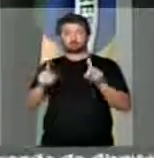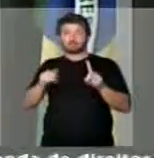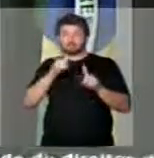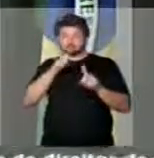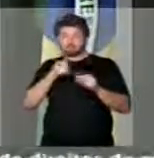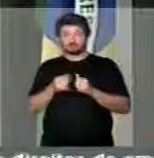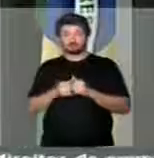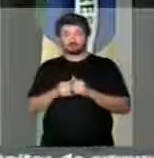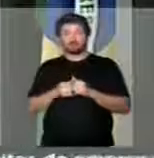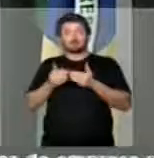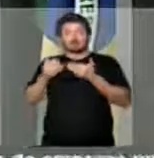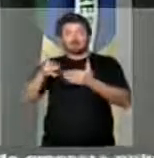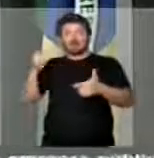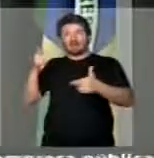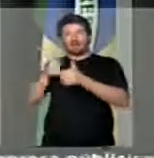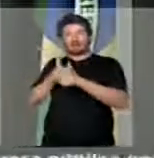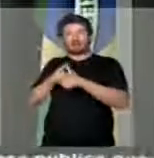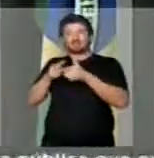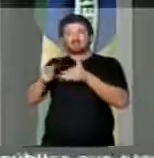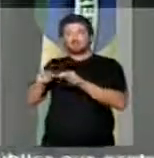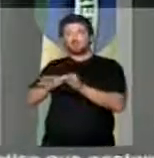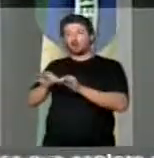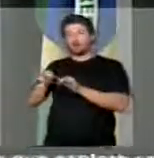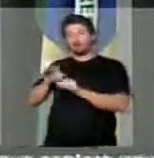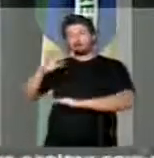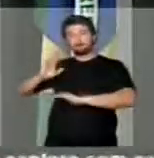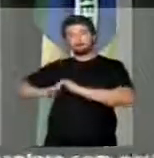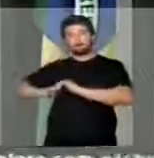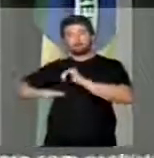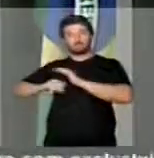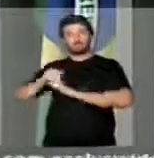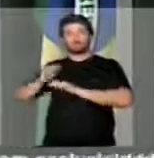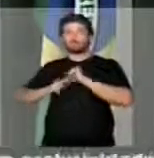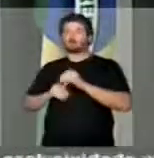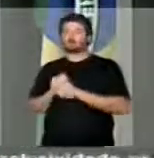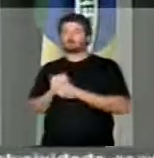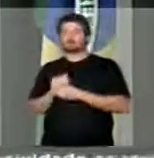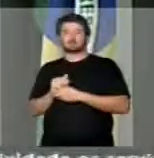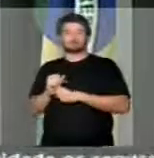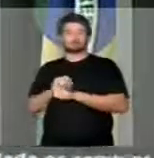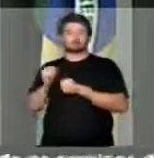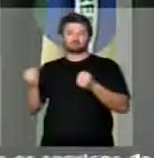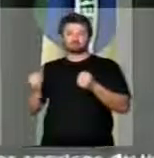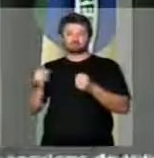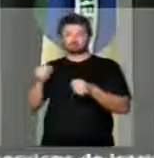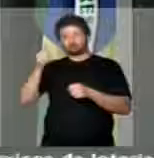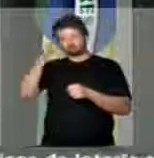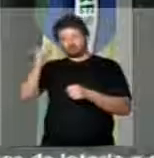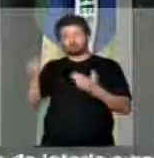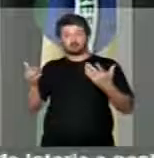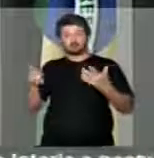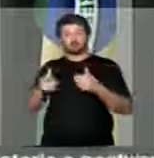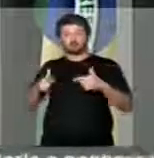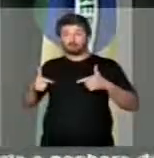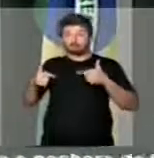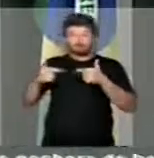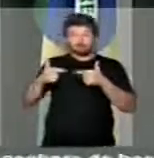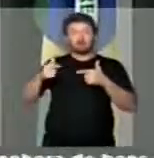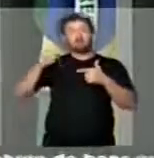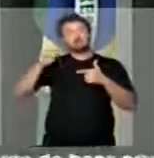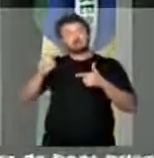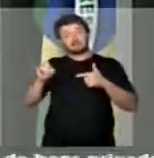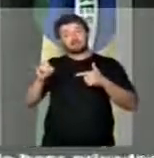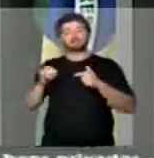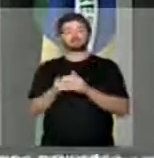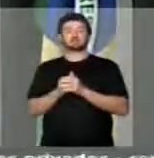infelizmente esse tipo de ataque organizado, profissional, nem sempre é possível coibir. O que tem que ser enfrentado é quem a ele